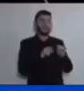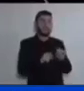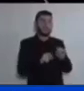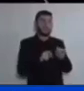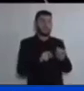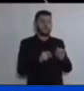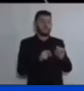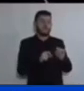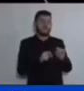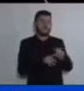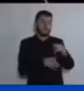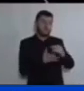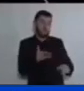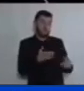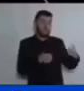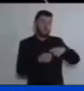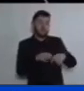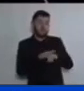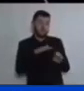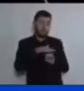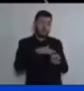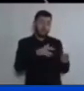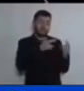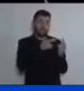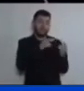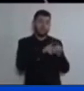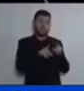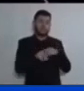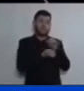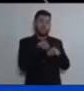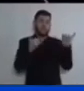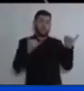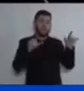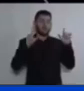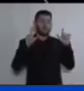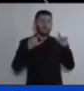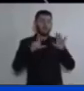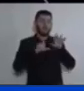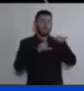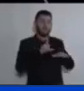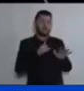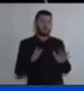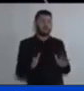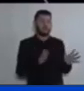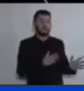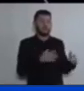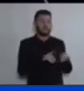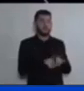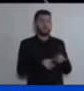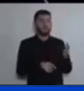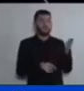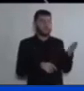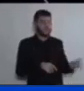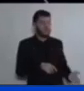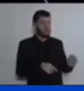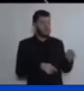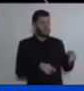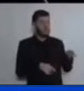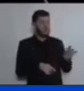a atenção as circunstâncias que permearam a juntada dos autos do acordo de colaboração premiada de antonio palocci primeiro lugar